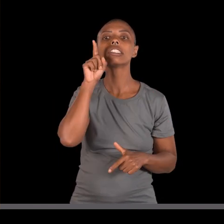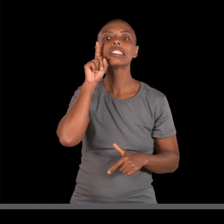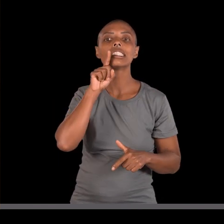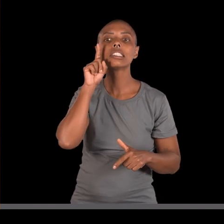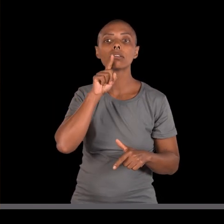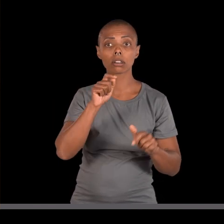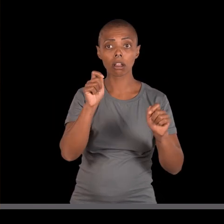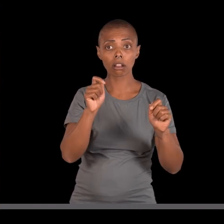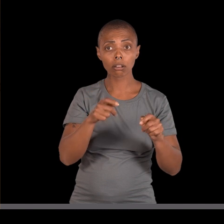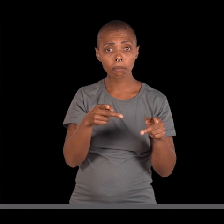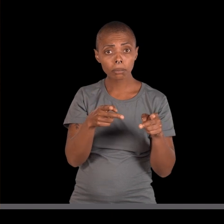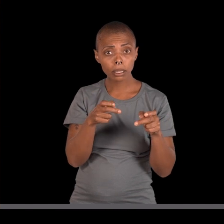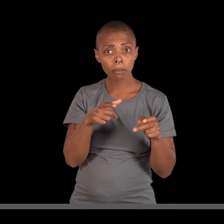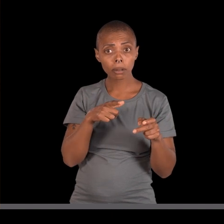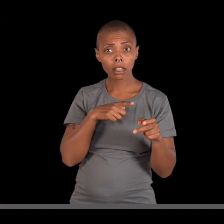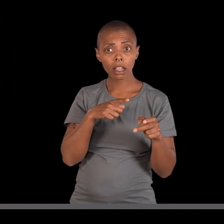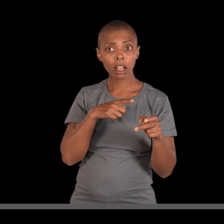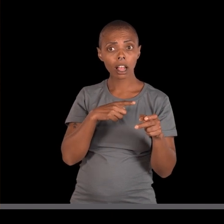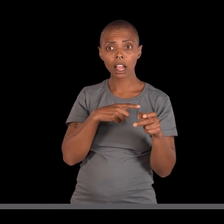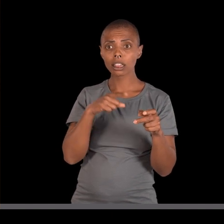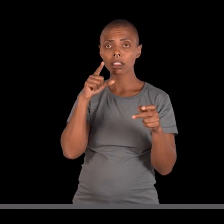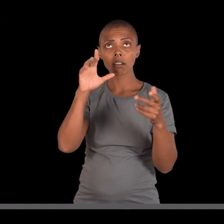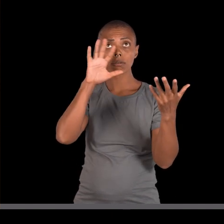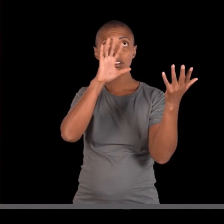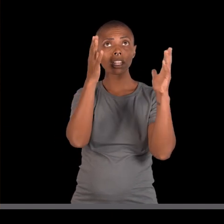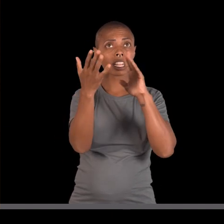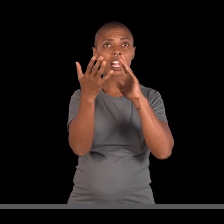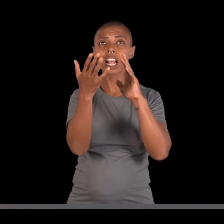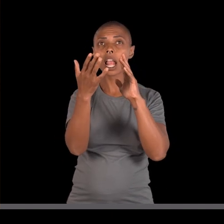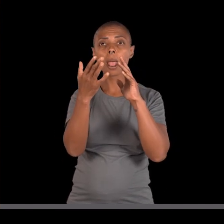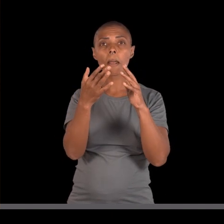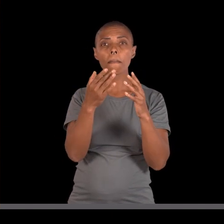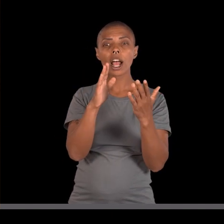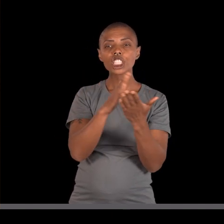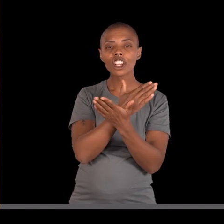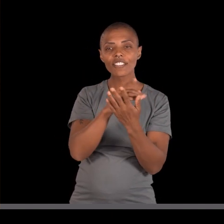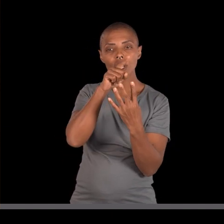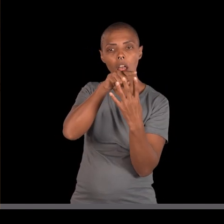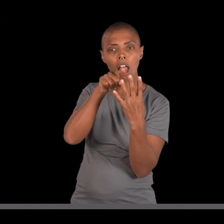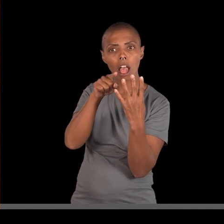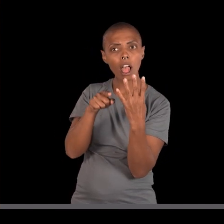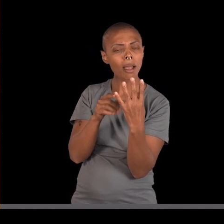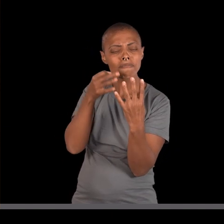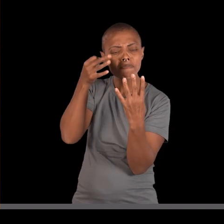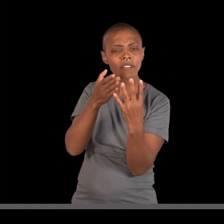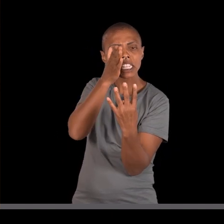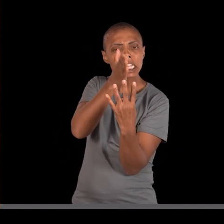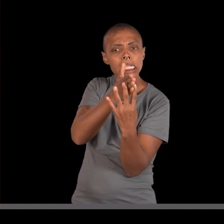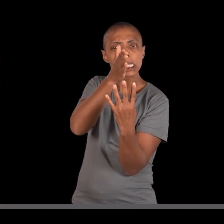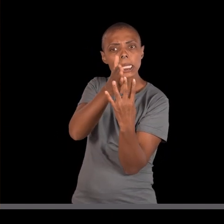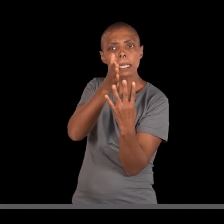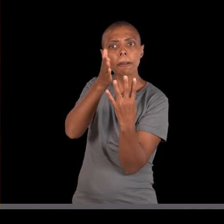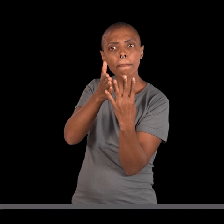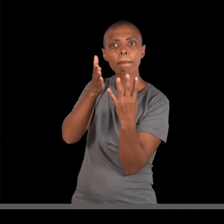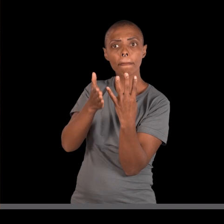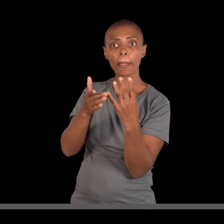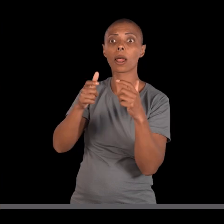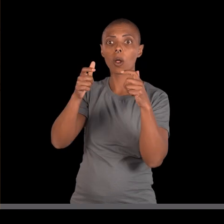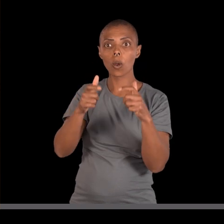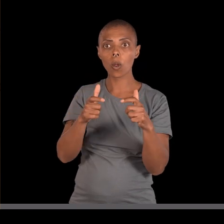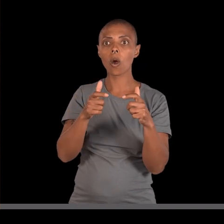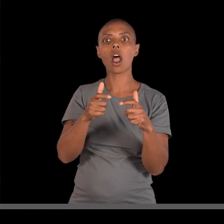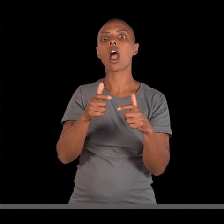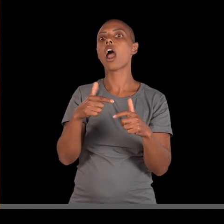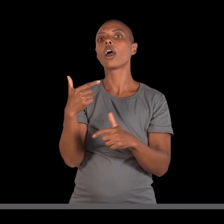Unidos, tá? Onde você vai notar as 4 estações do ano bem definidas. Aquelas imagens que você vê assim,